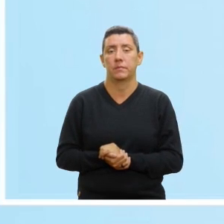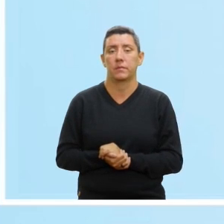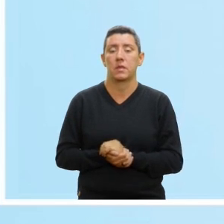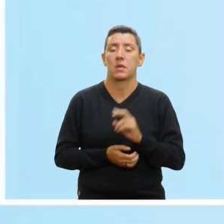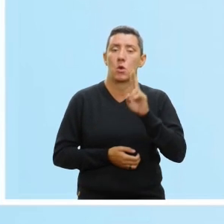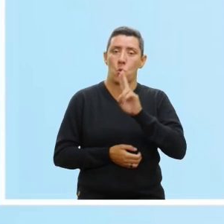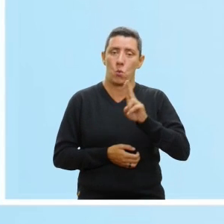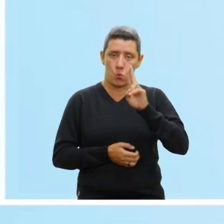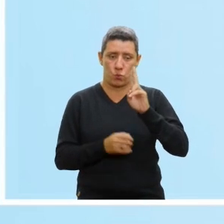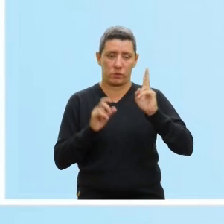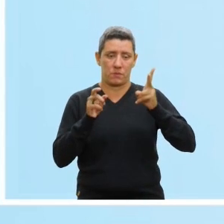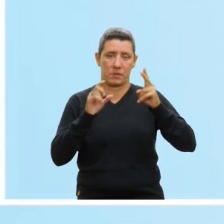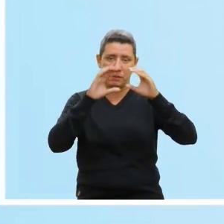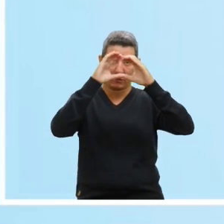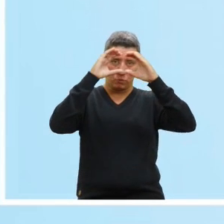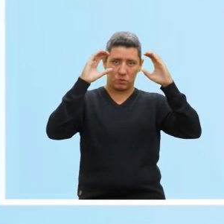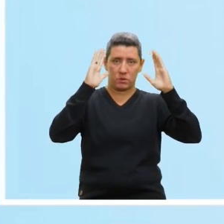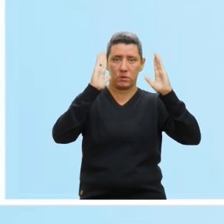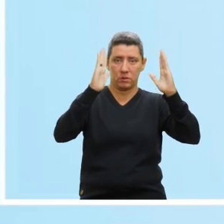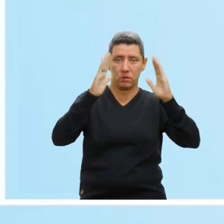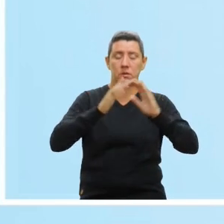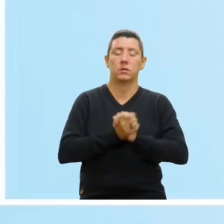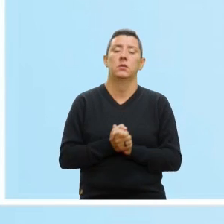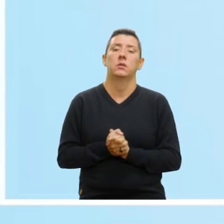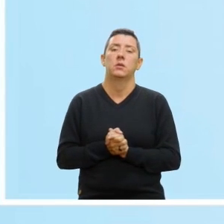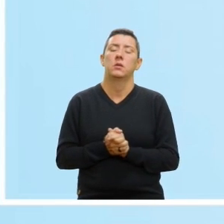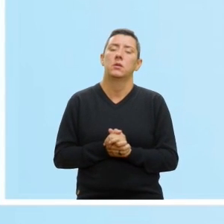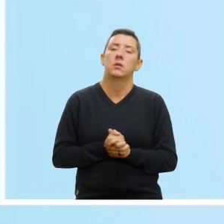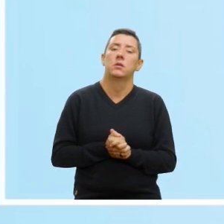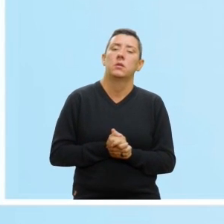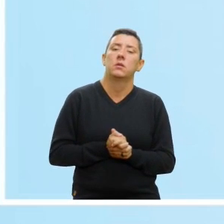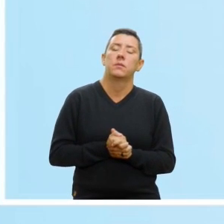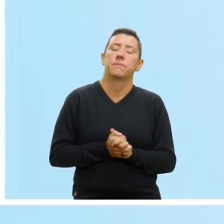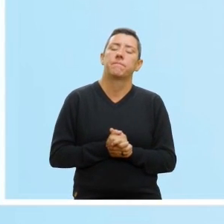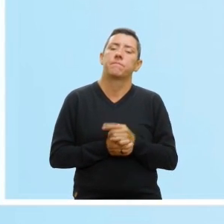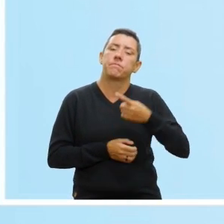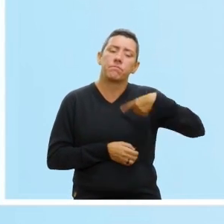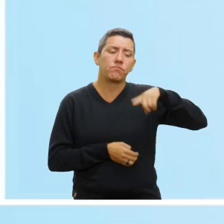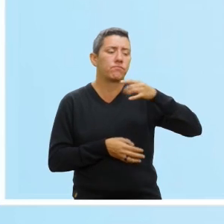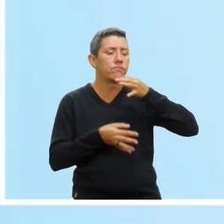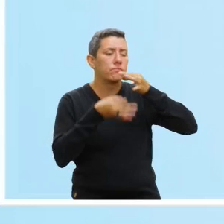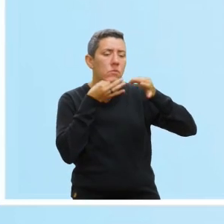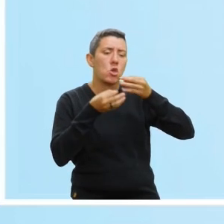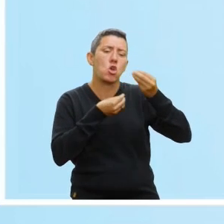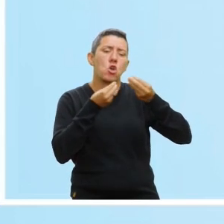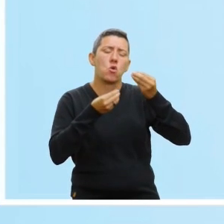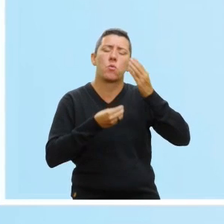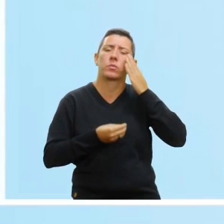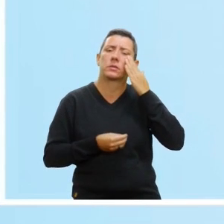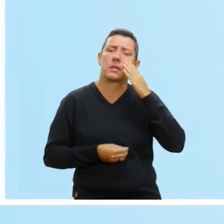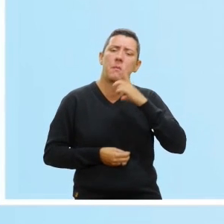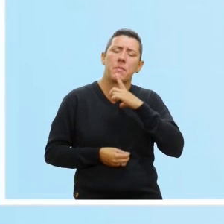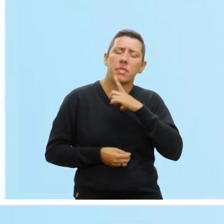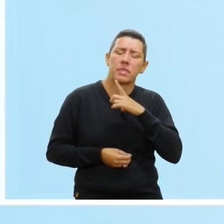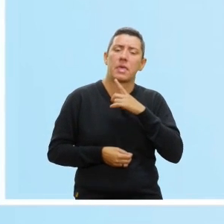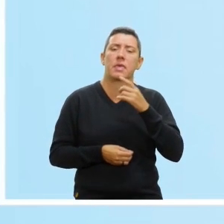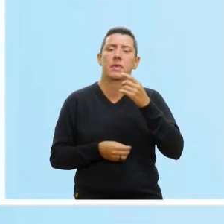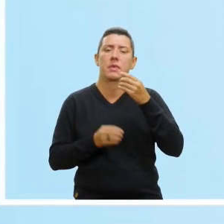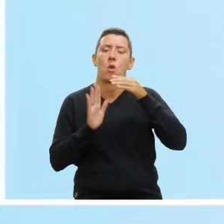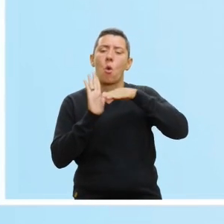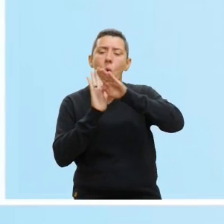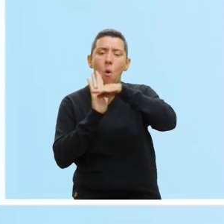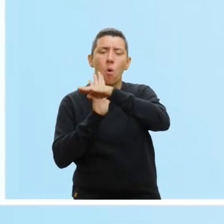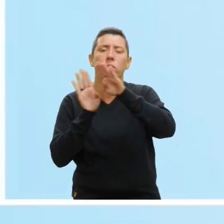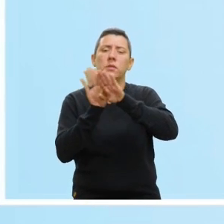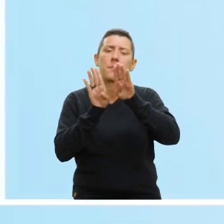essa faixa. Vou fazer um comentário, a gente comenta muito sobre frequência e comprimento de onda quando a gente fala de DWDM,